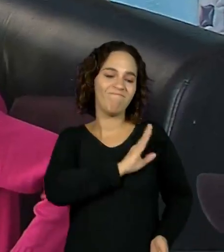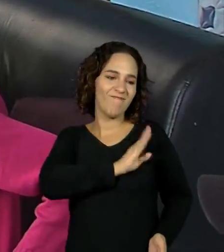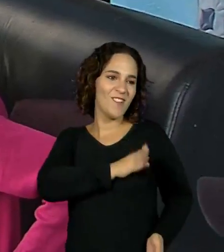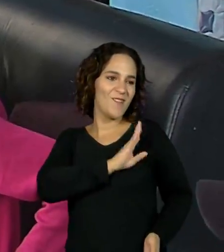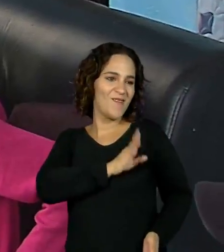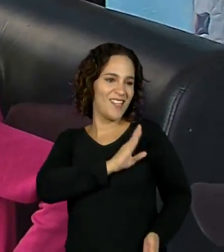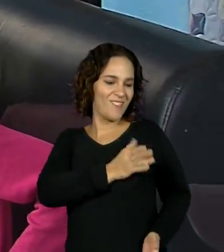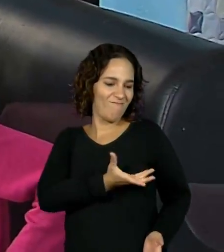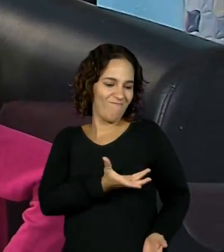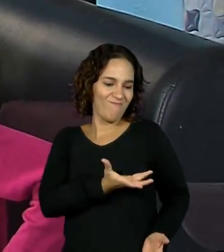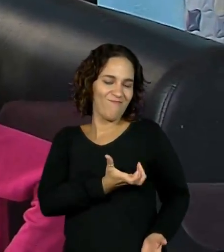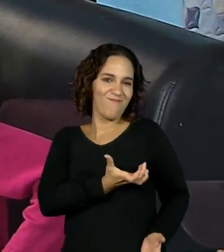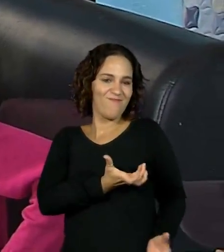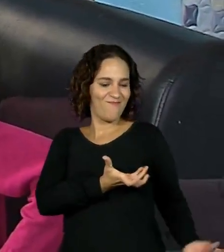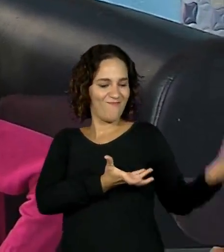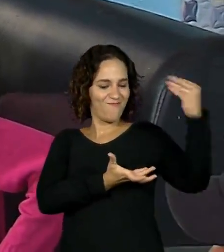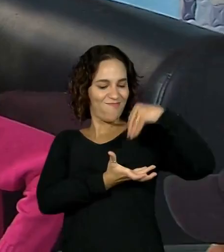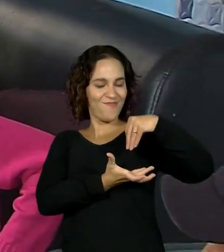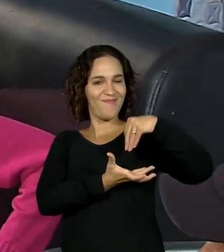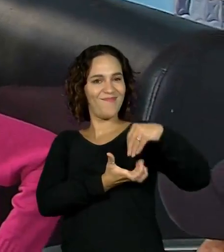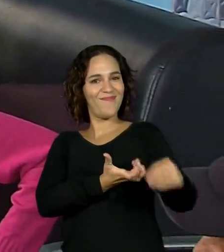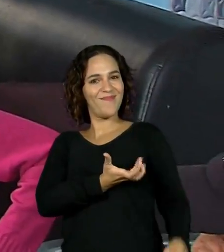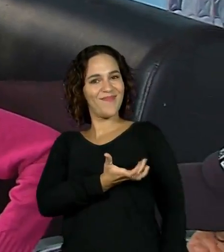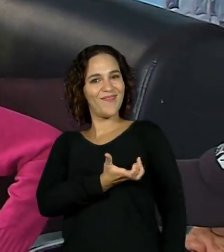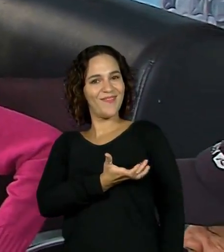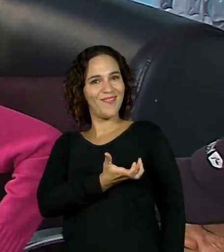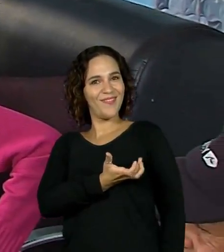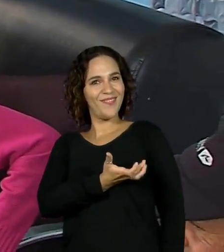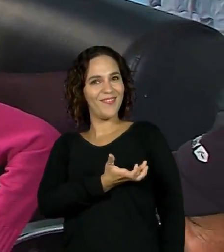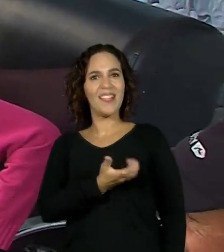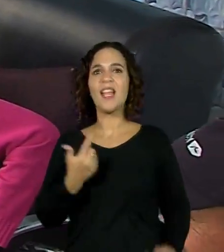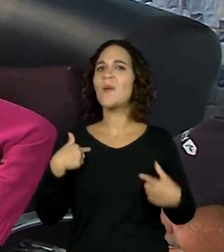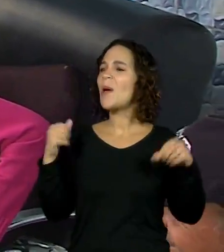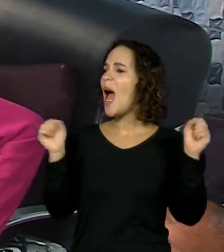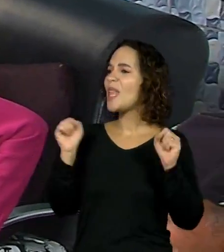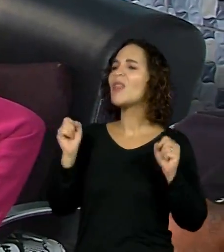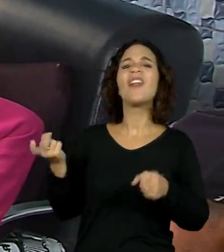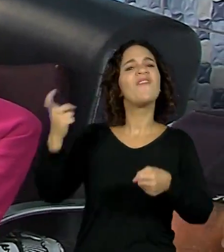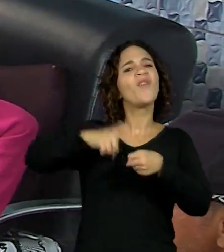da visita? Ai, eu adorei a visita. Muito linda. Tomara que eles votam sempre.